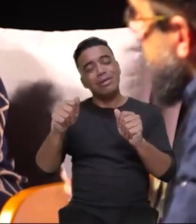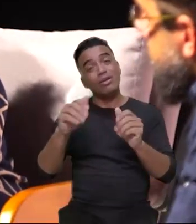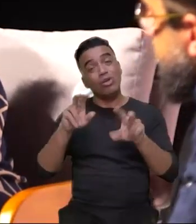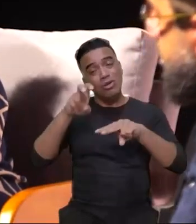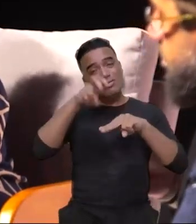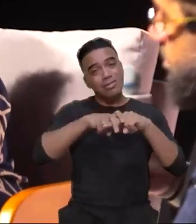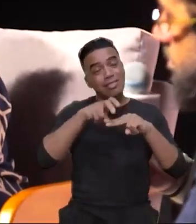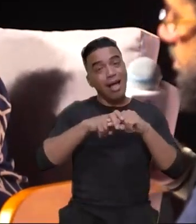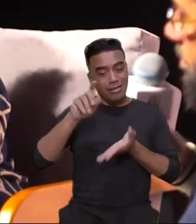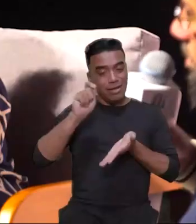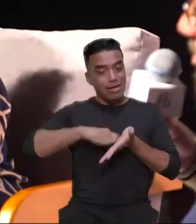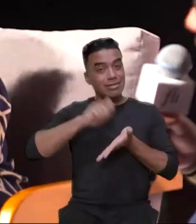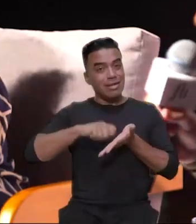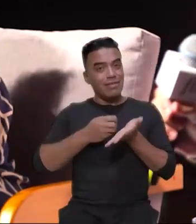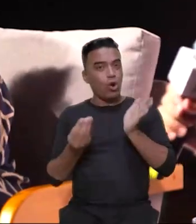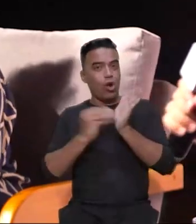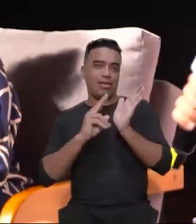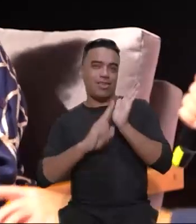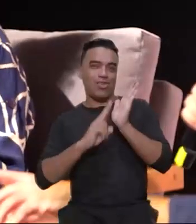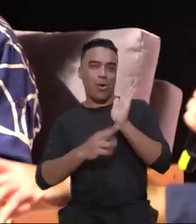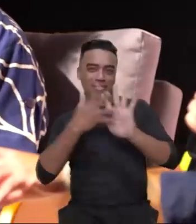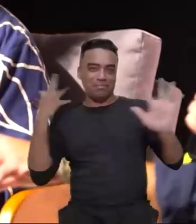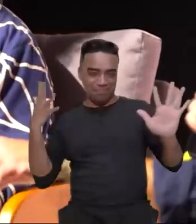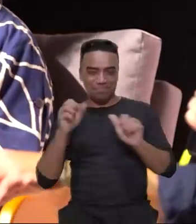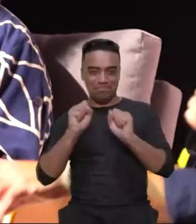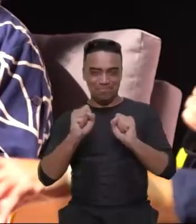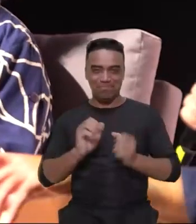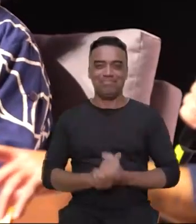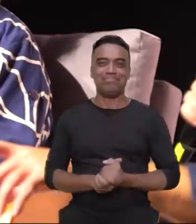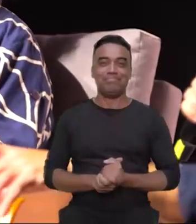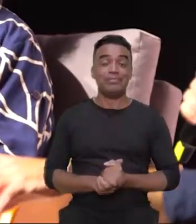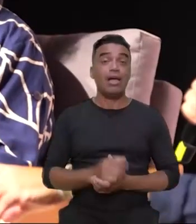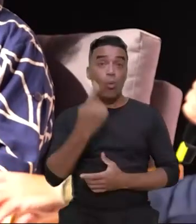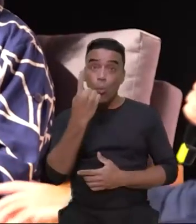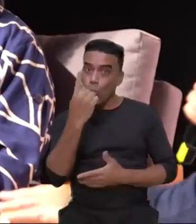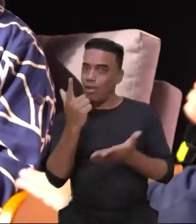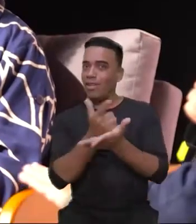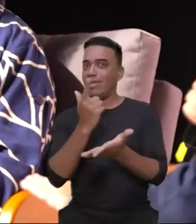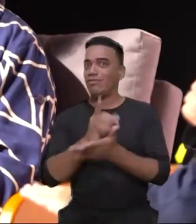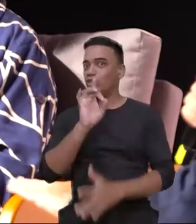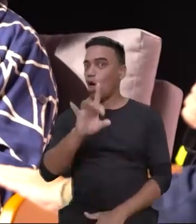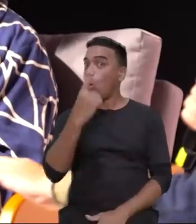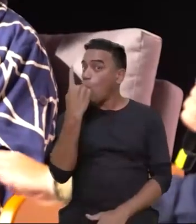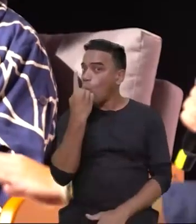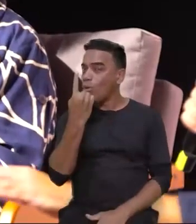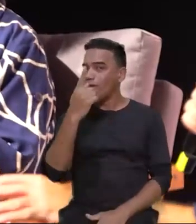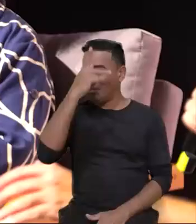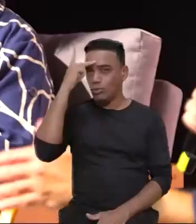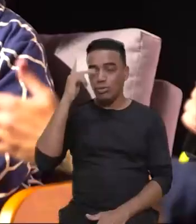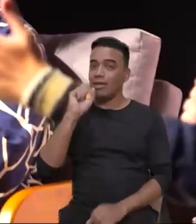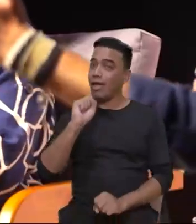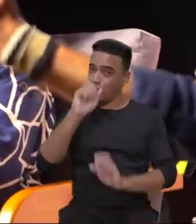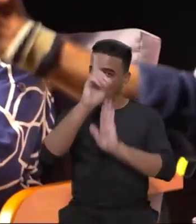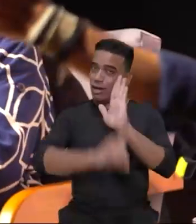só sentadinha fazendo. Tá? E é um livro por